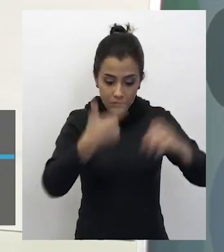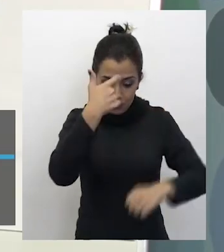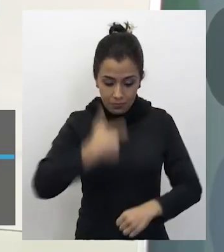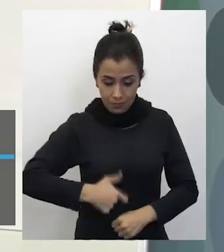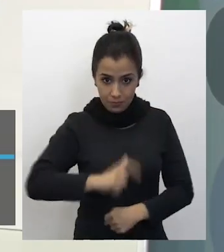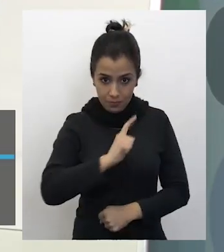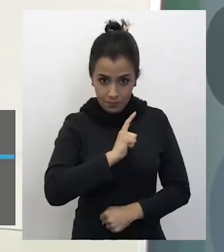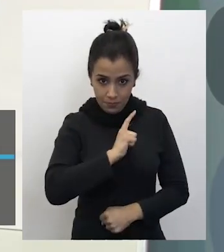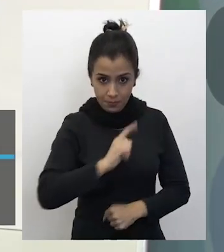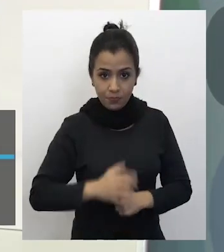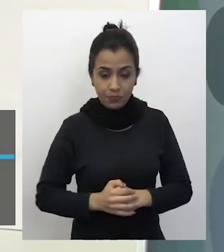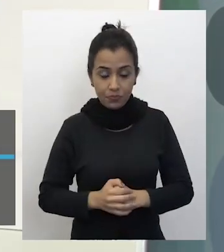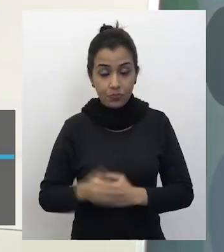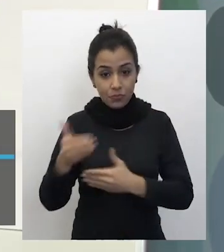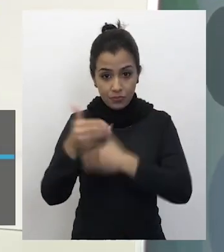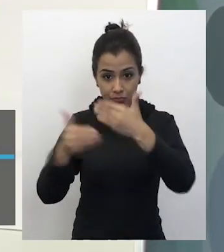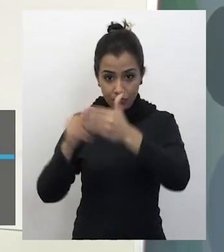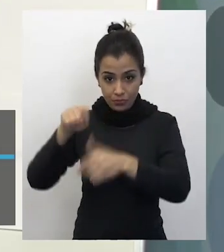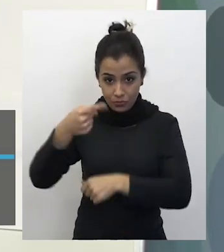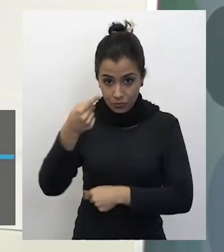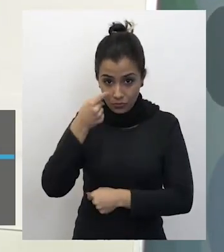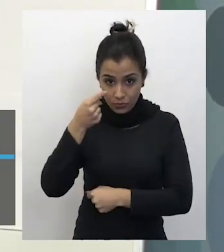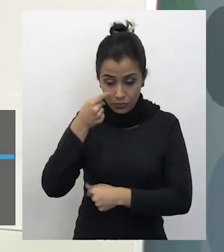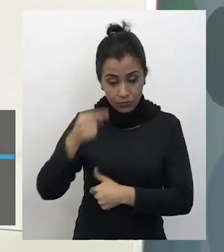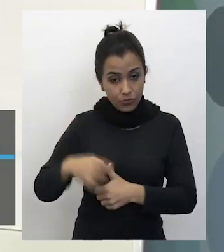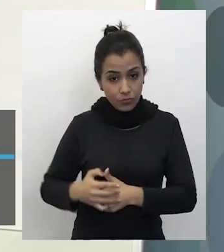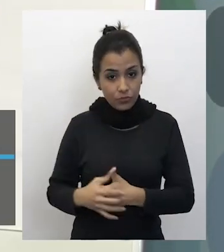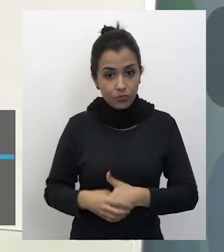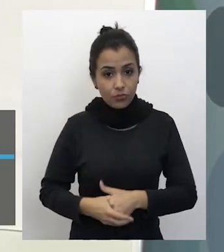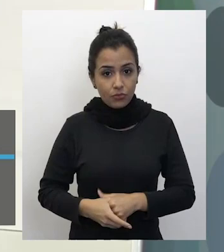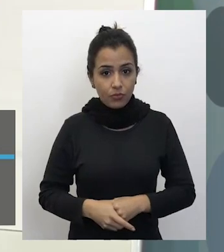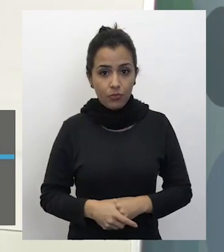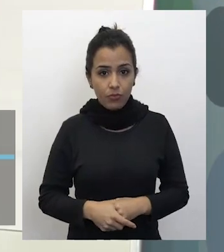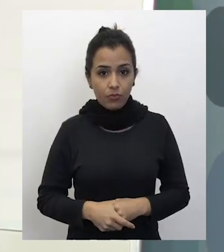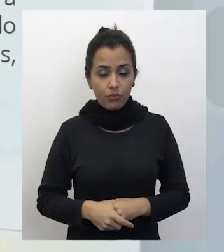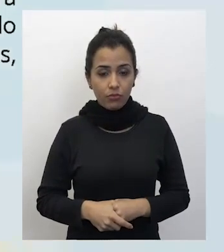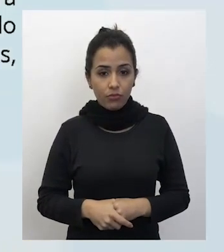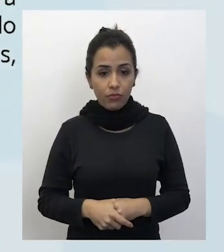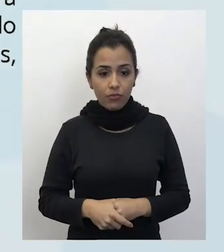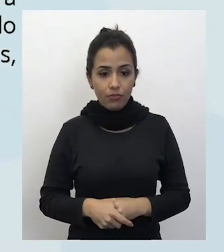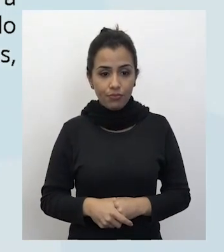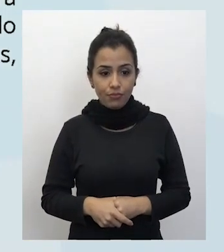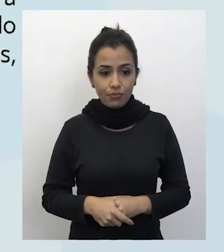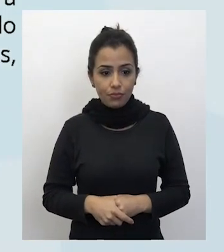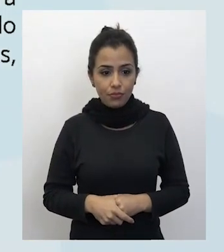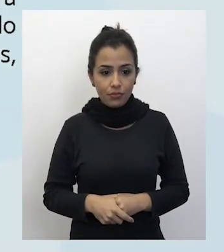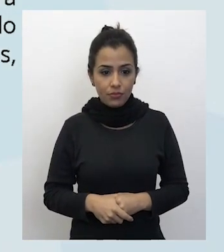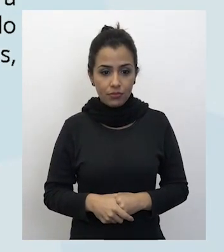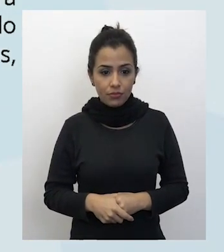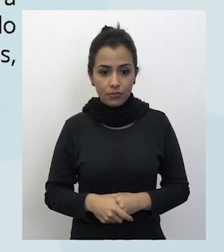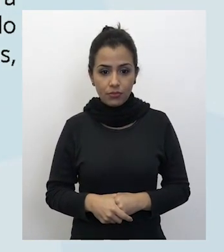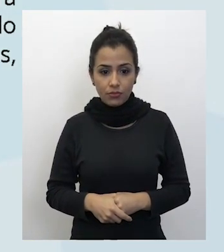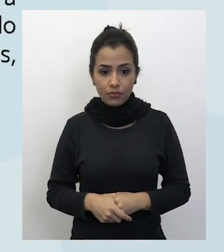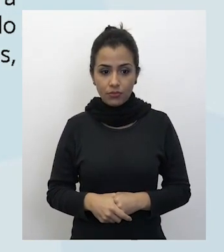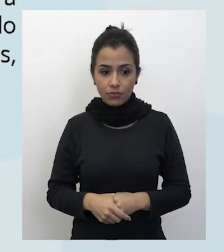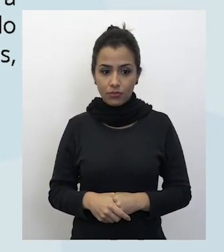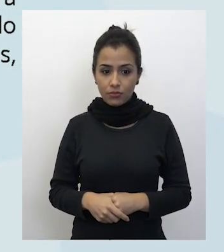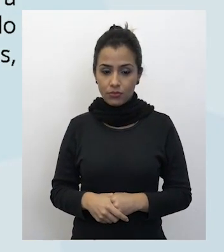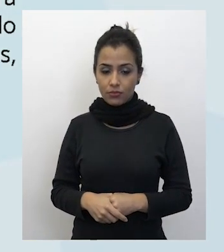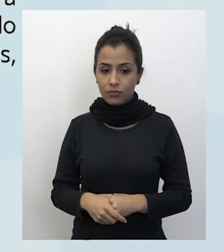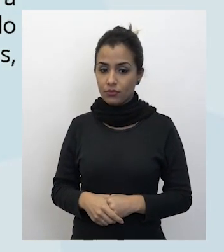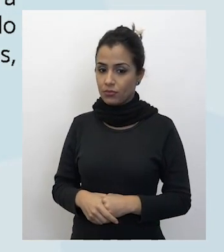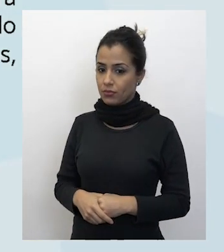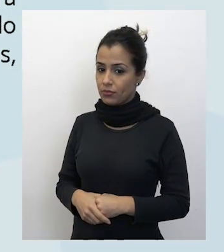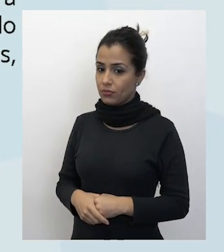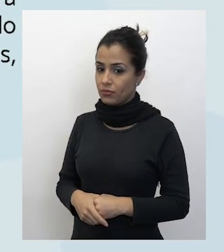se a gente passar para o próximo slide, no próximo slide você vai ver aí, ó, então aí está representando como se fosse